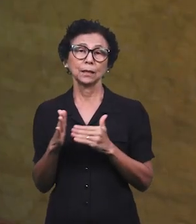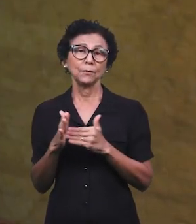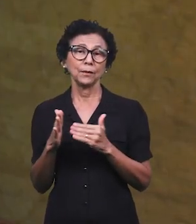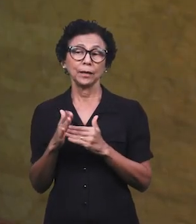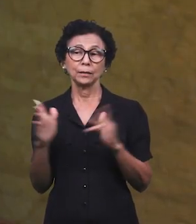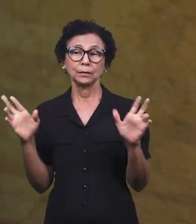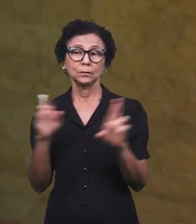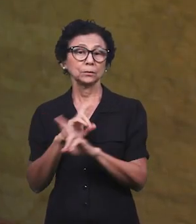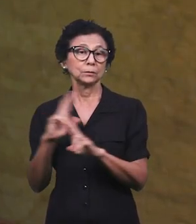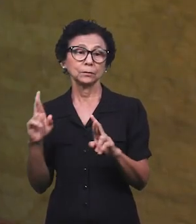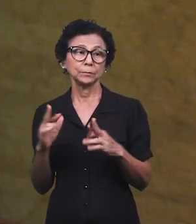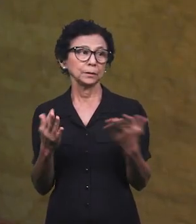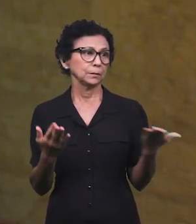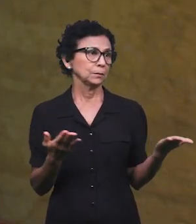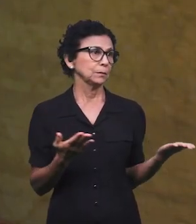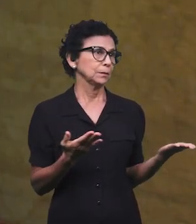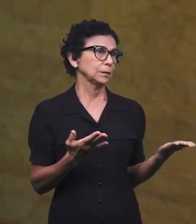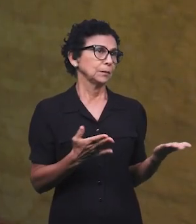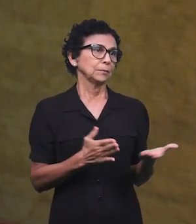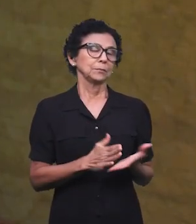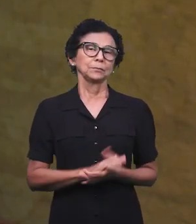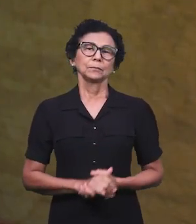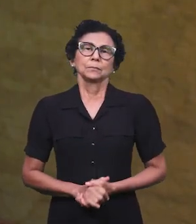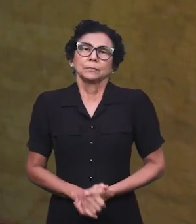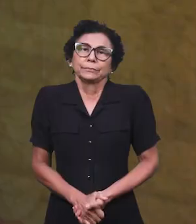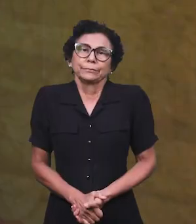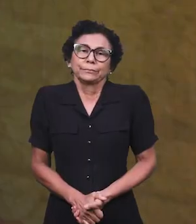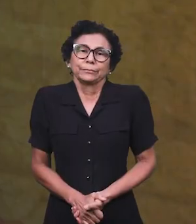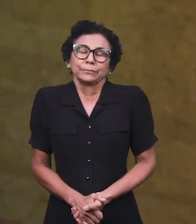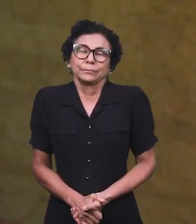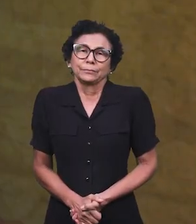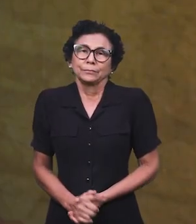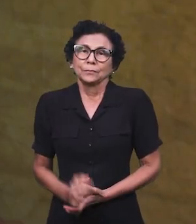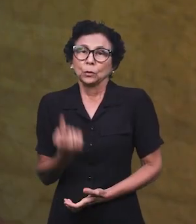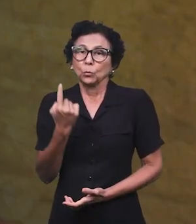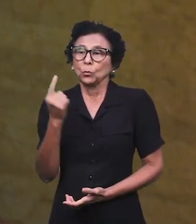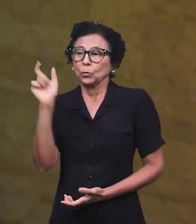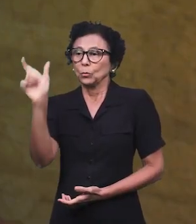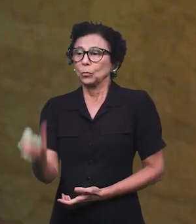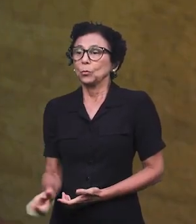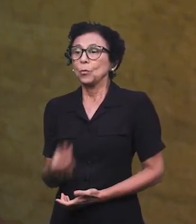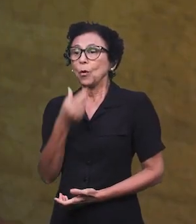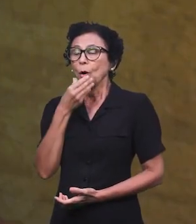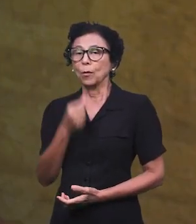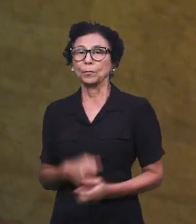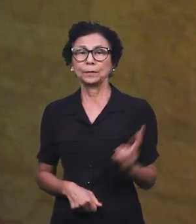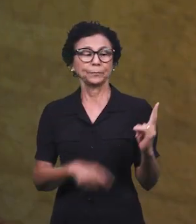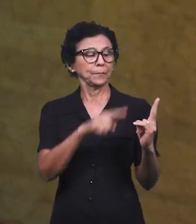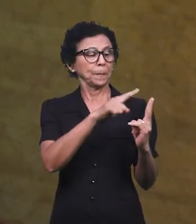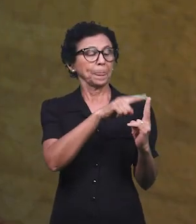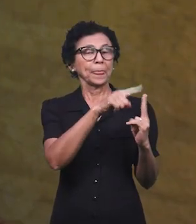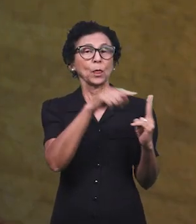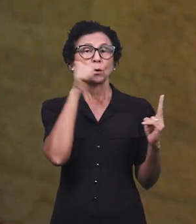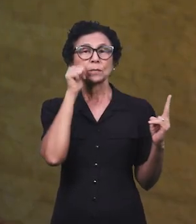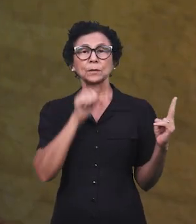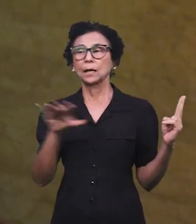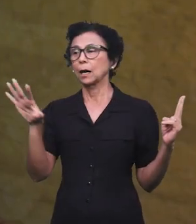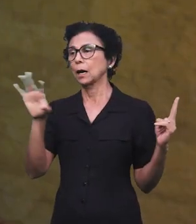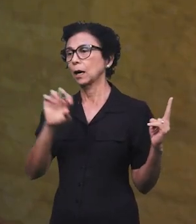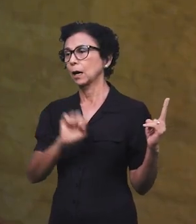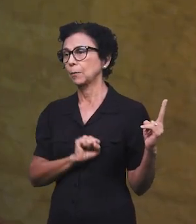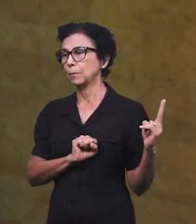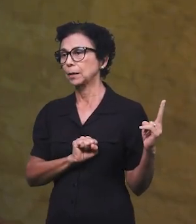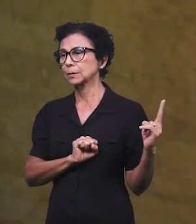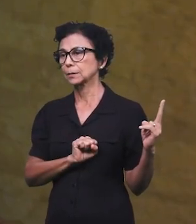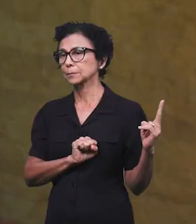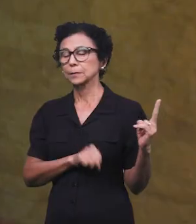na verdade, como você falou, é o mesmo homem amado por duas mulheres diferentes que têm papéis totalmente diferentes uma da outra.